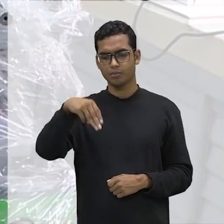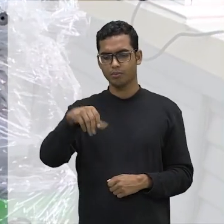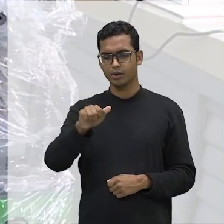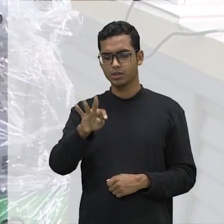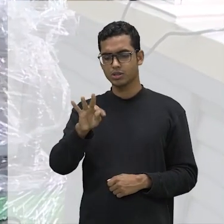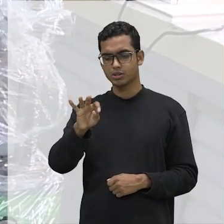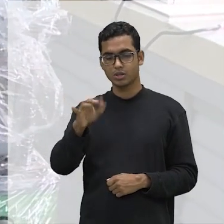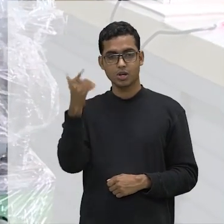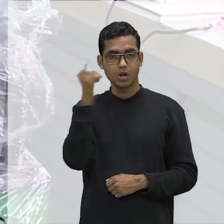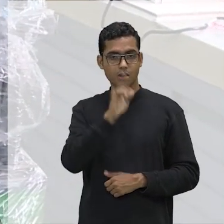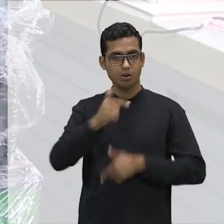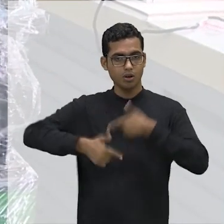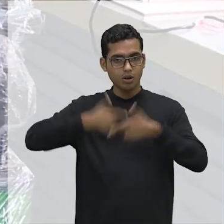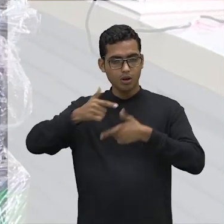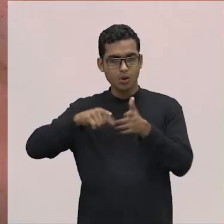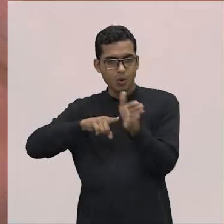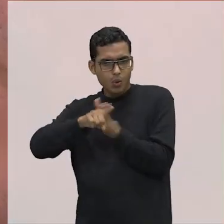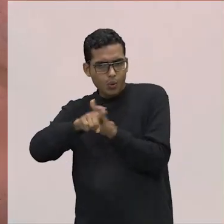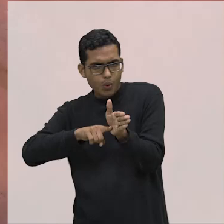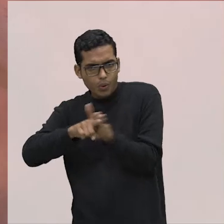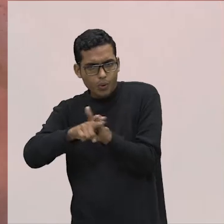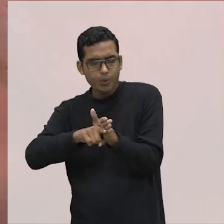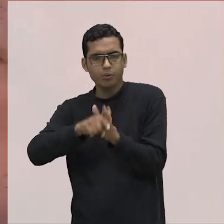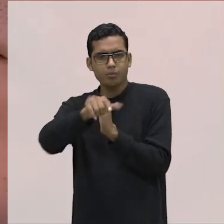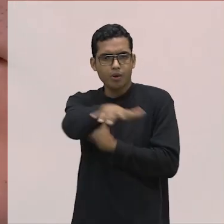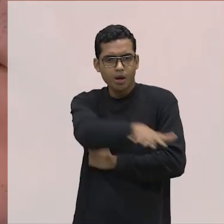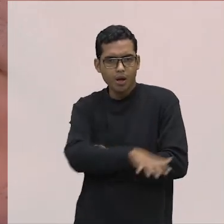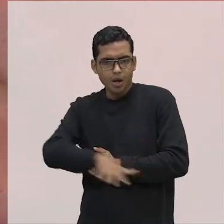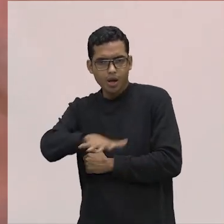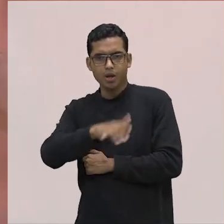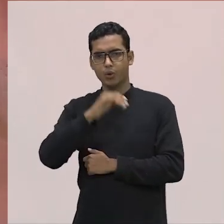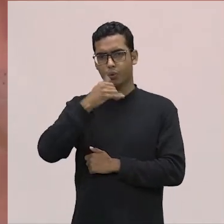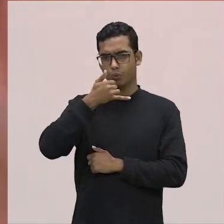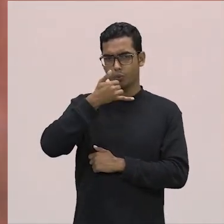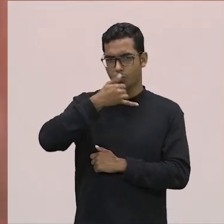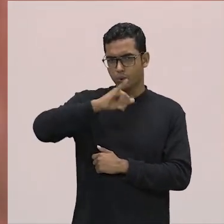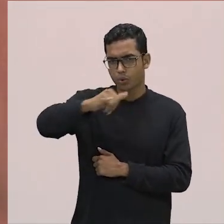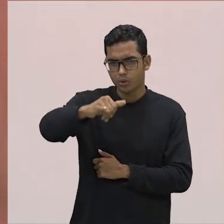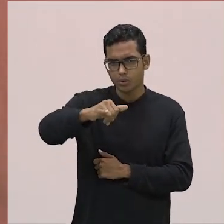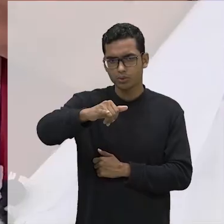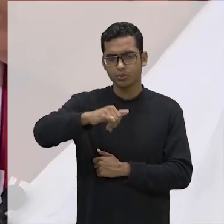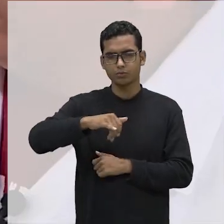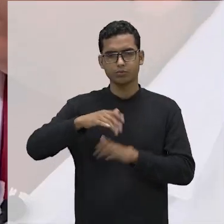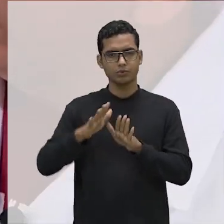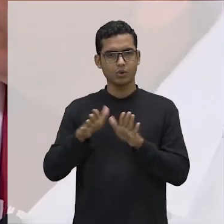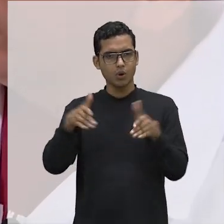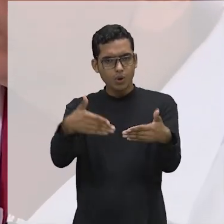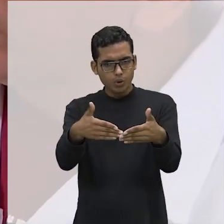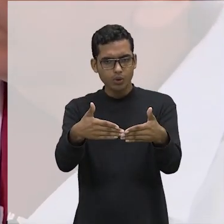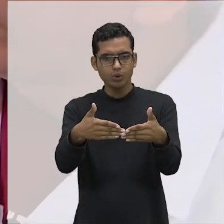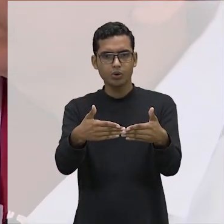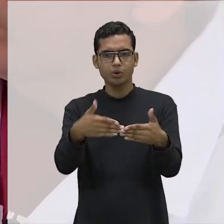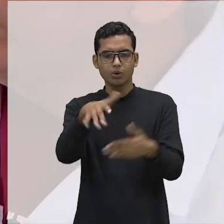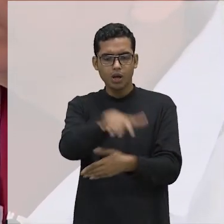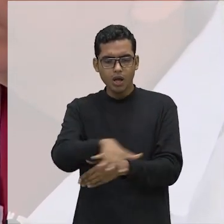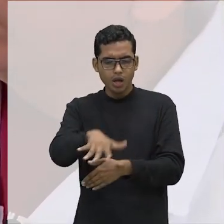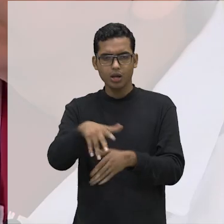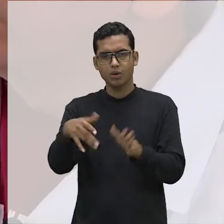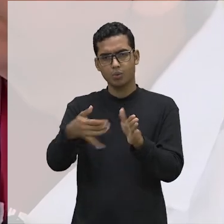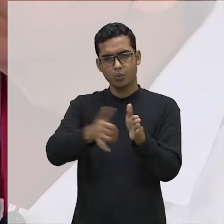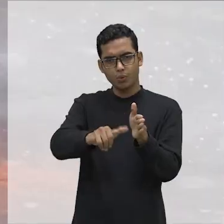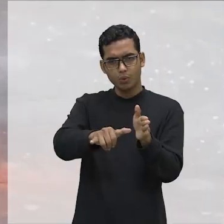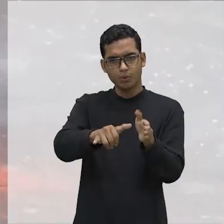pesquisa, e minha pesquisa é na área energética, mais especificamente na área de baterias. Aqui